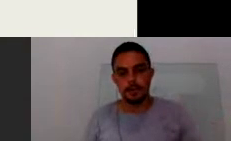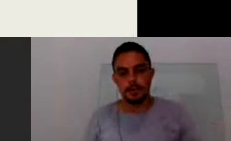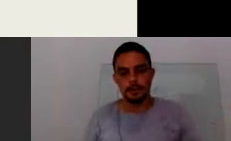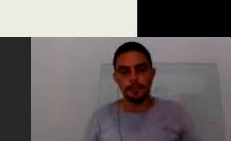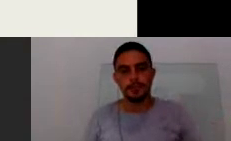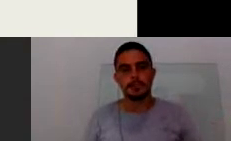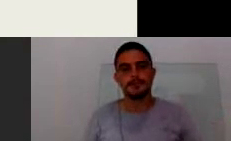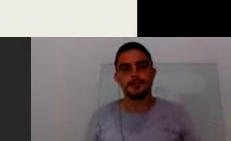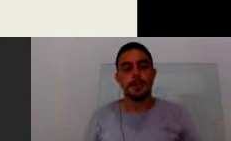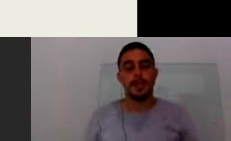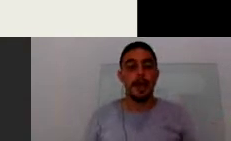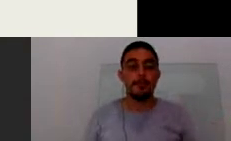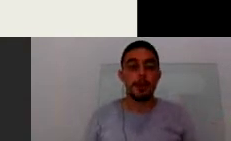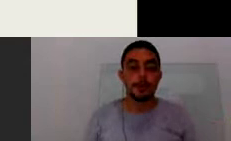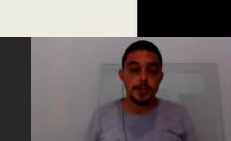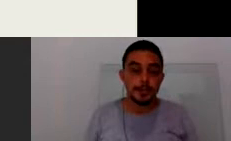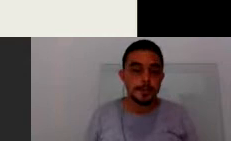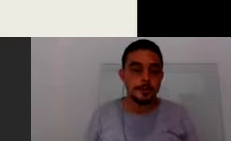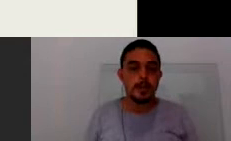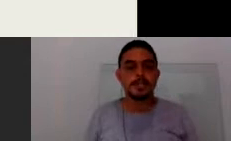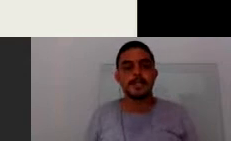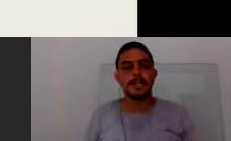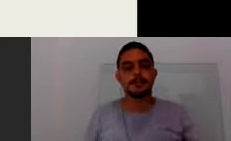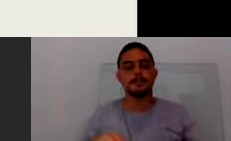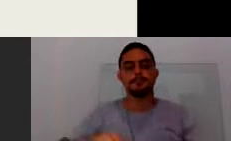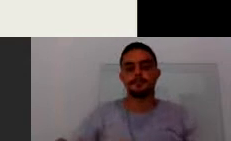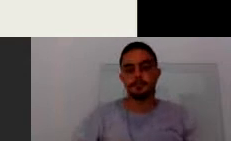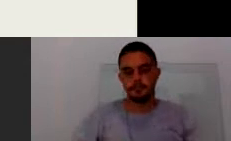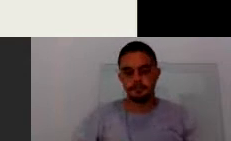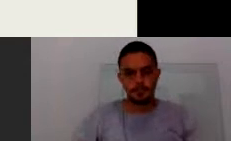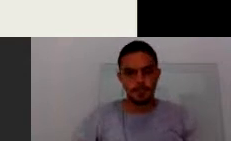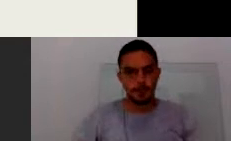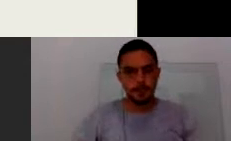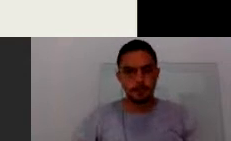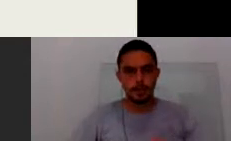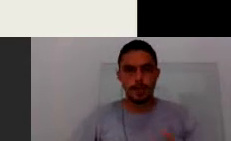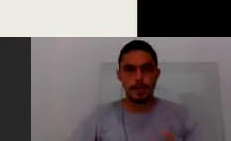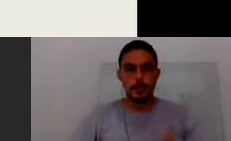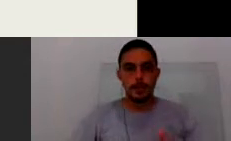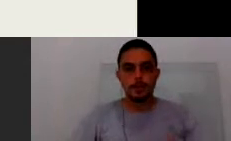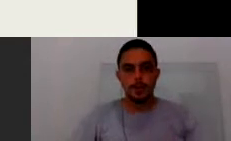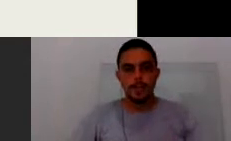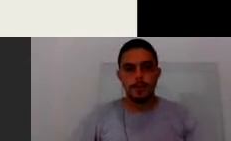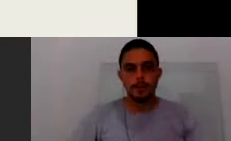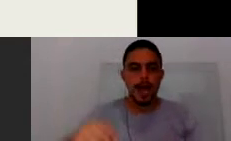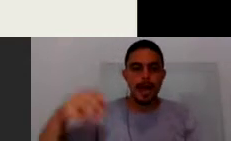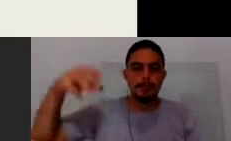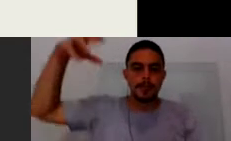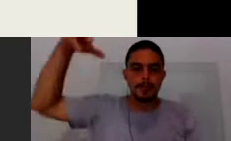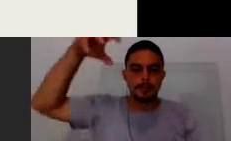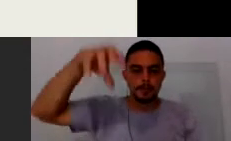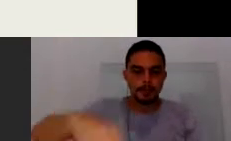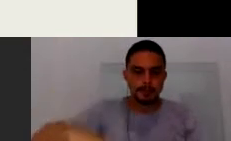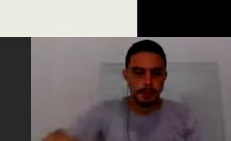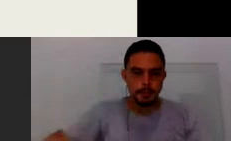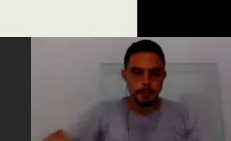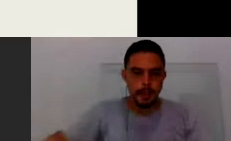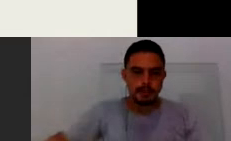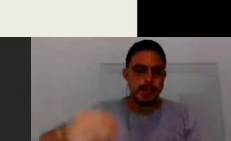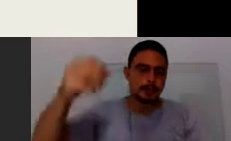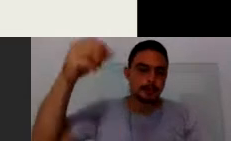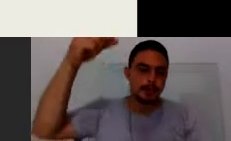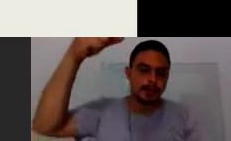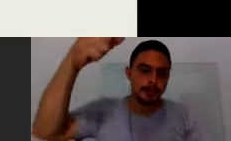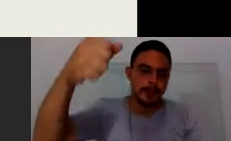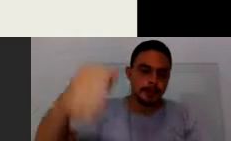maior para chegar no fundo do vaso. A importância de conhecer isso. Olha só, quando eu tenho rápida